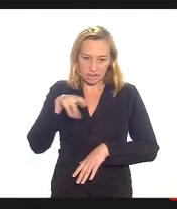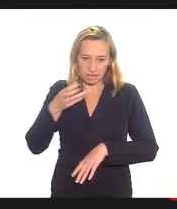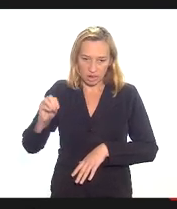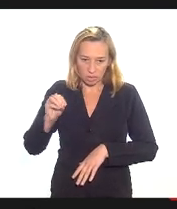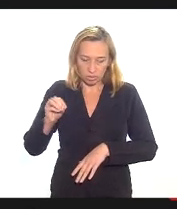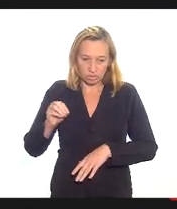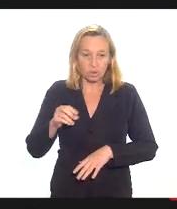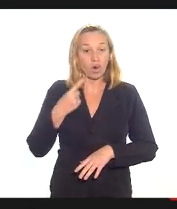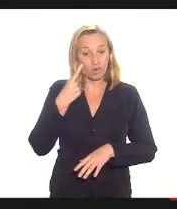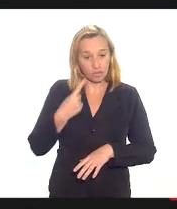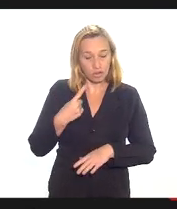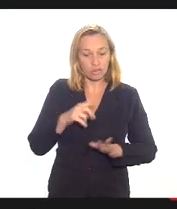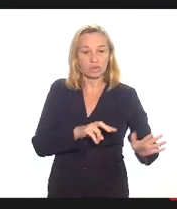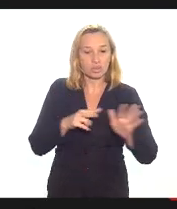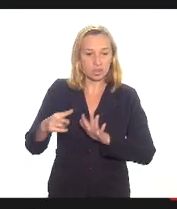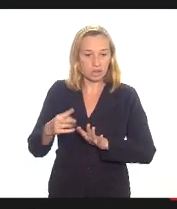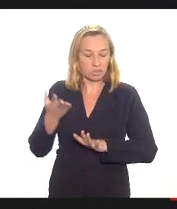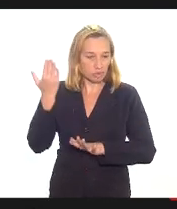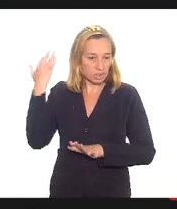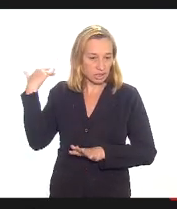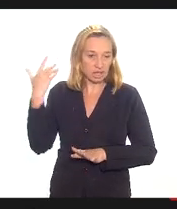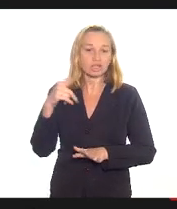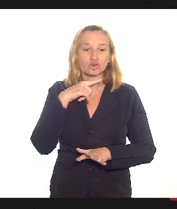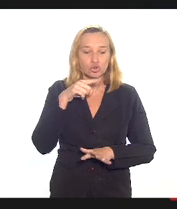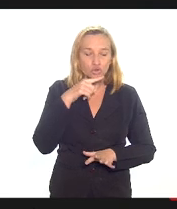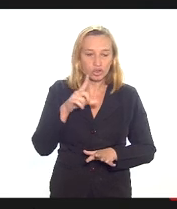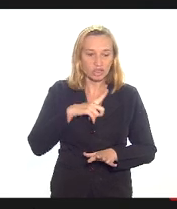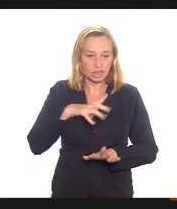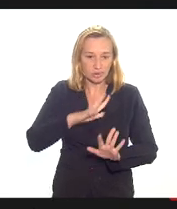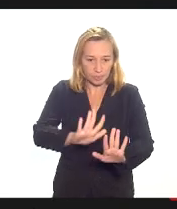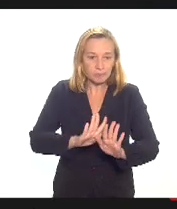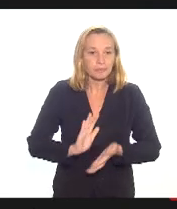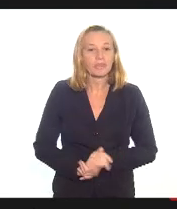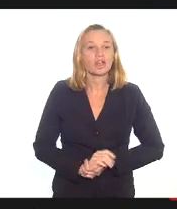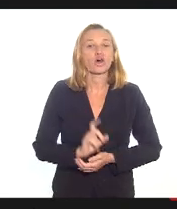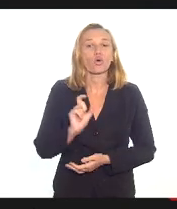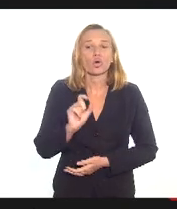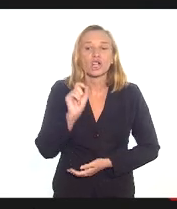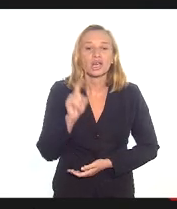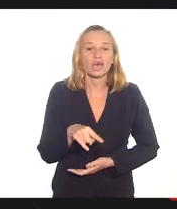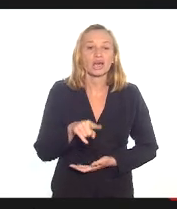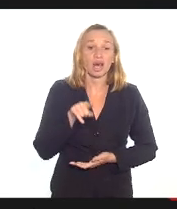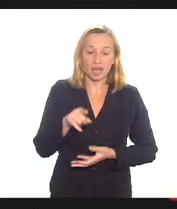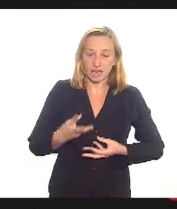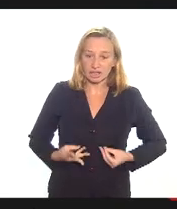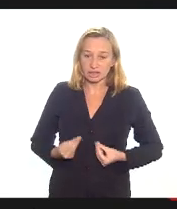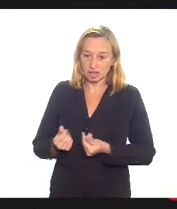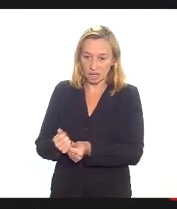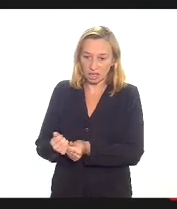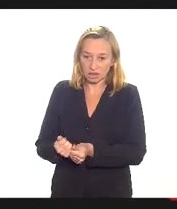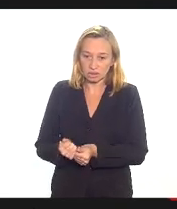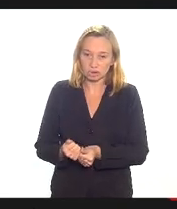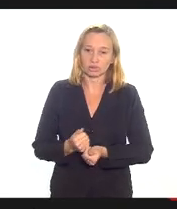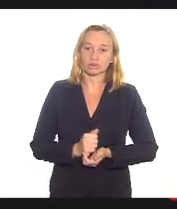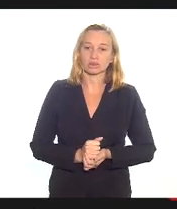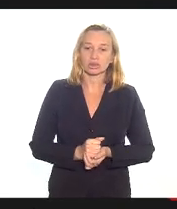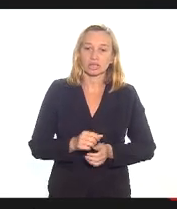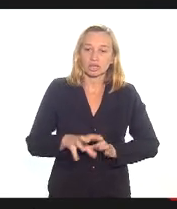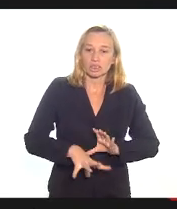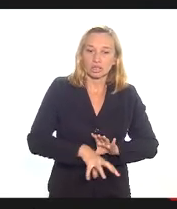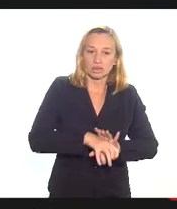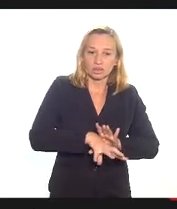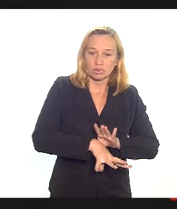na semana passada. Gastos de exploração são aqueles gastos incorridos na exploração